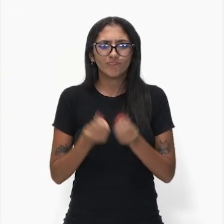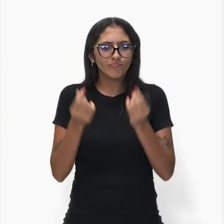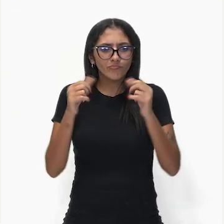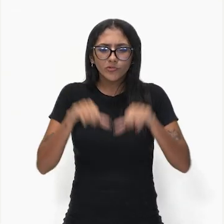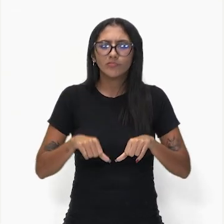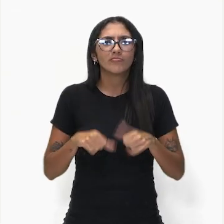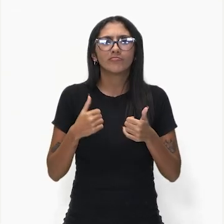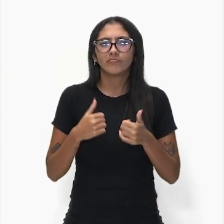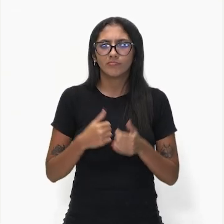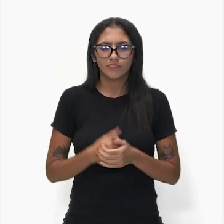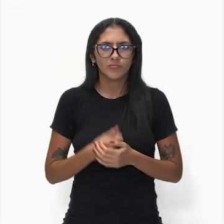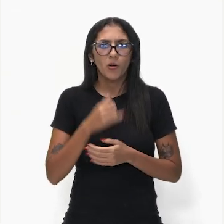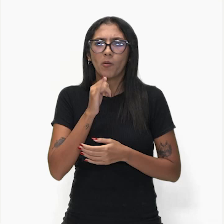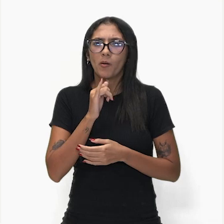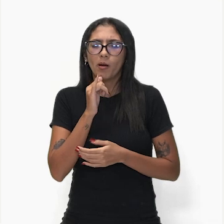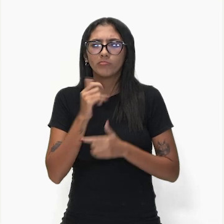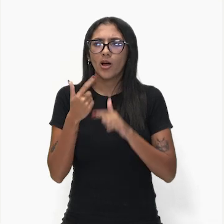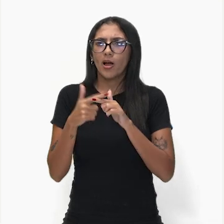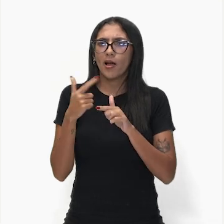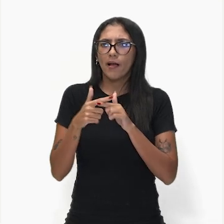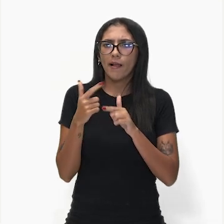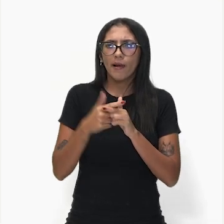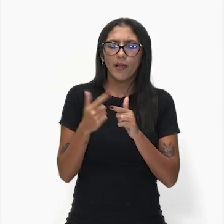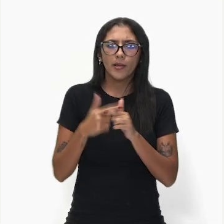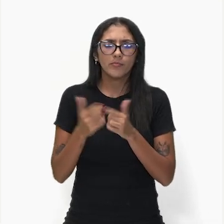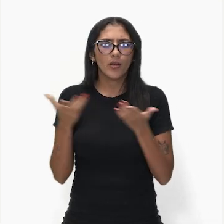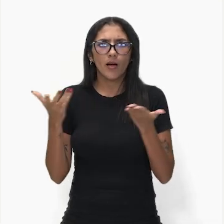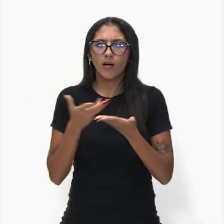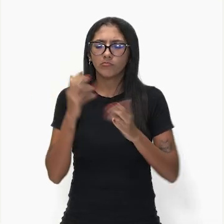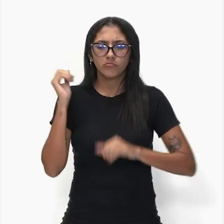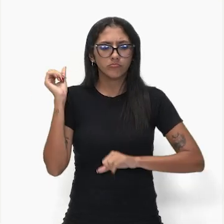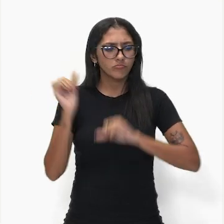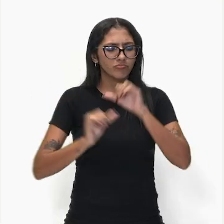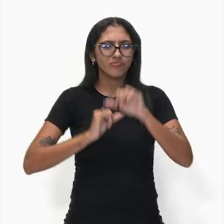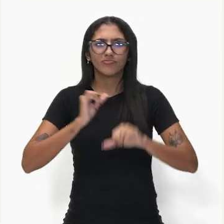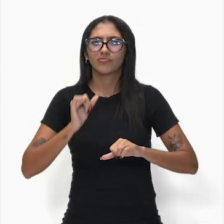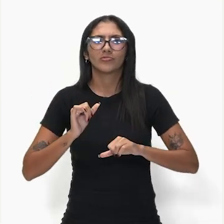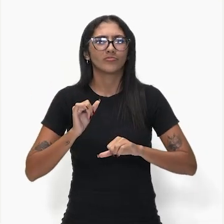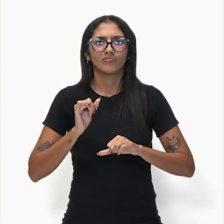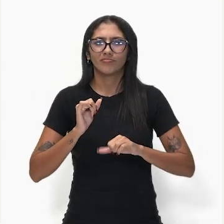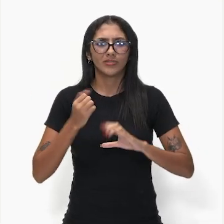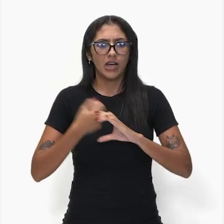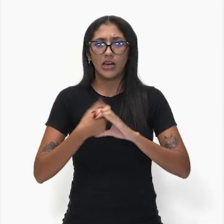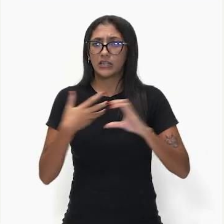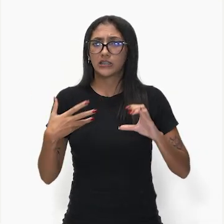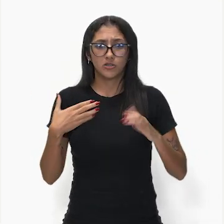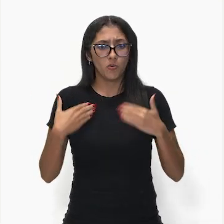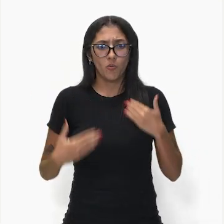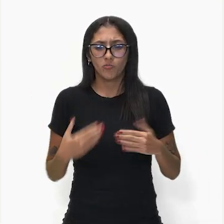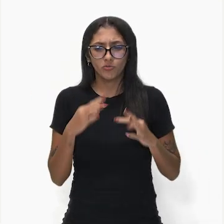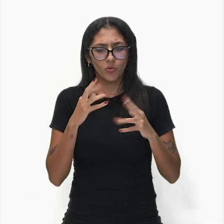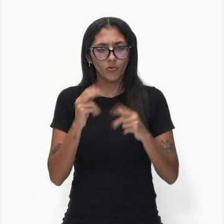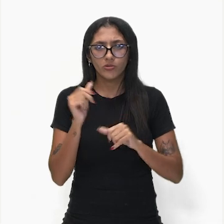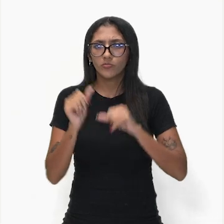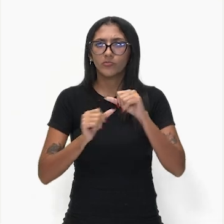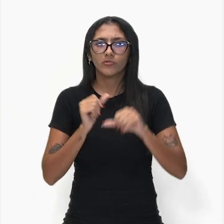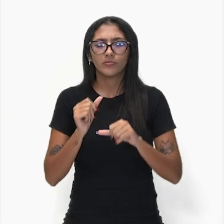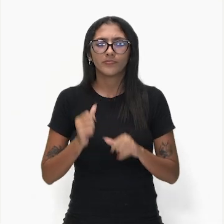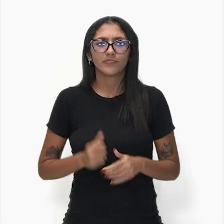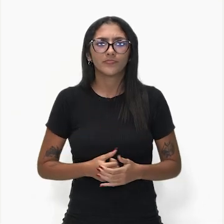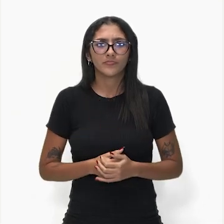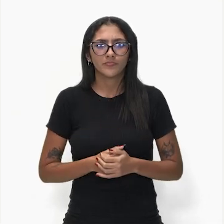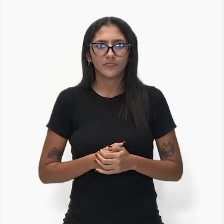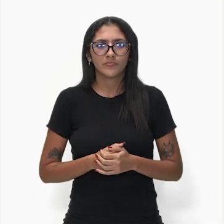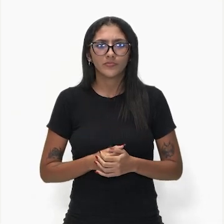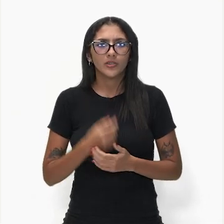pela seca e estão em um estado já crítico, certo? A gente tem a construção aqui exatamente